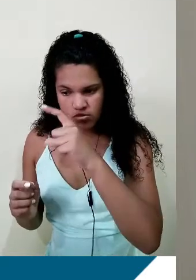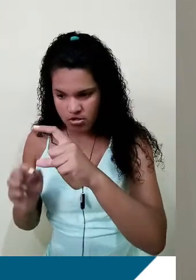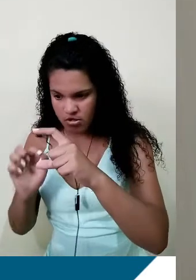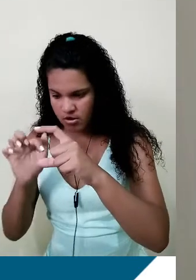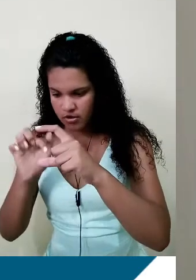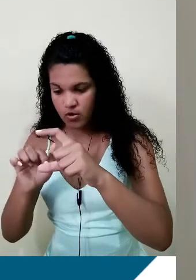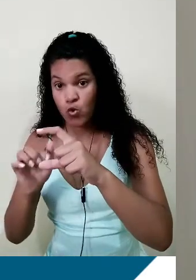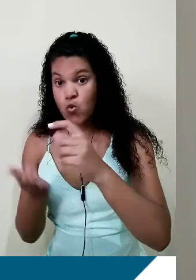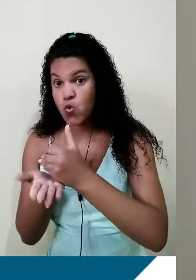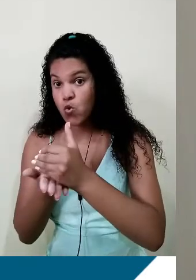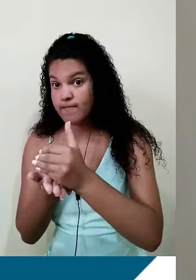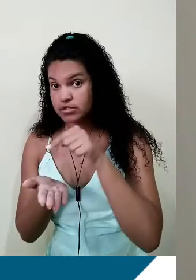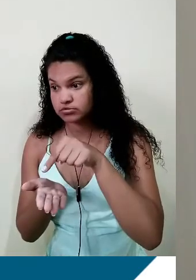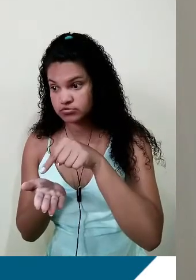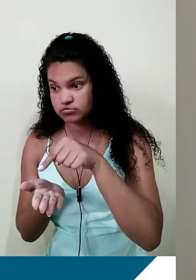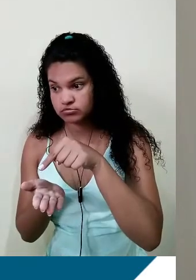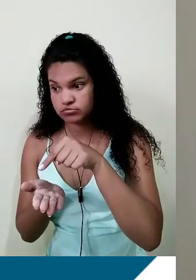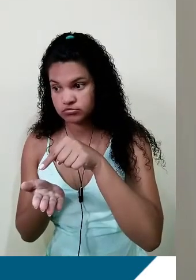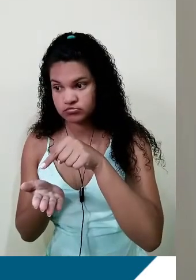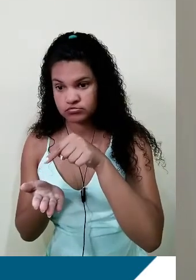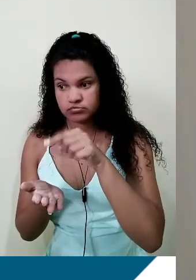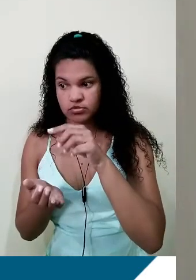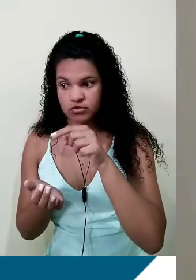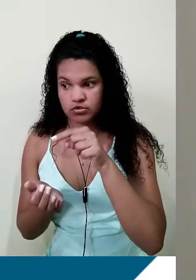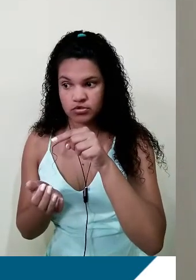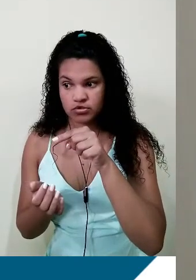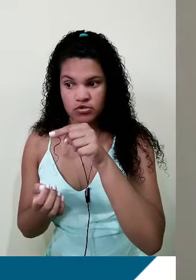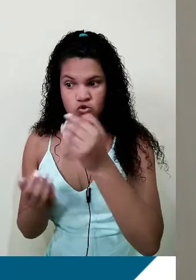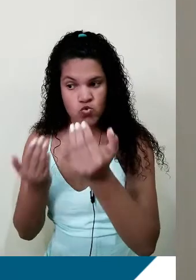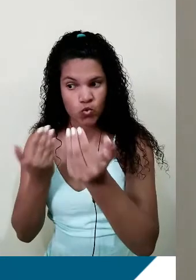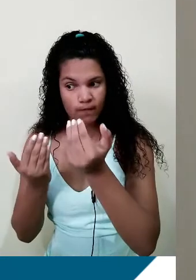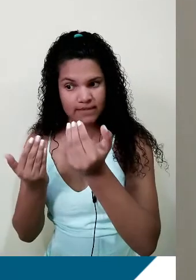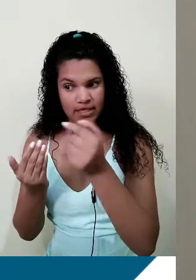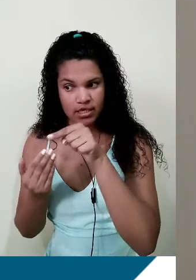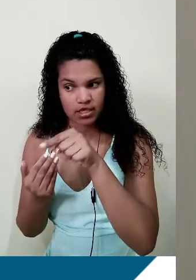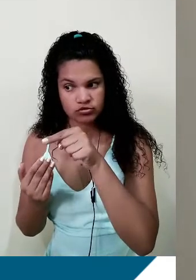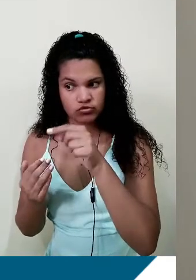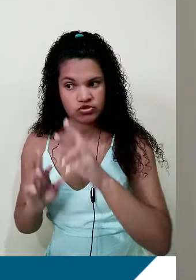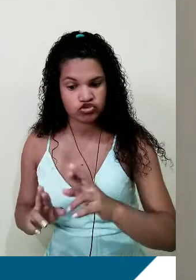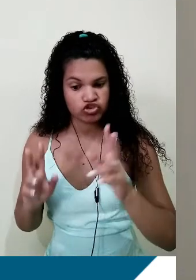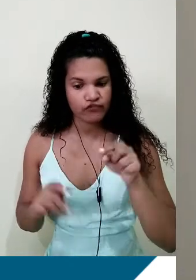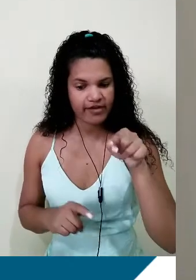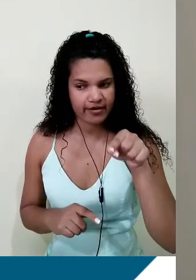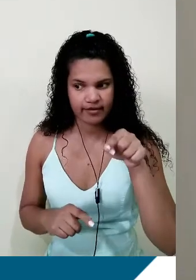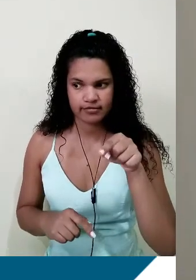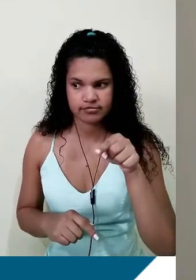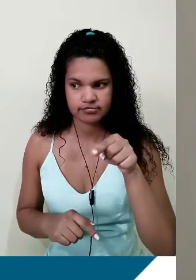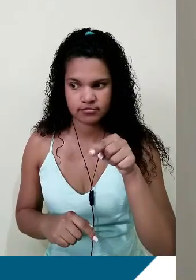inicial em comparação à diferença do